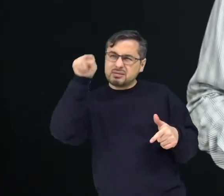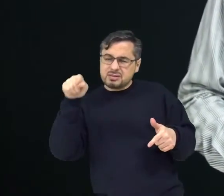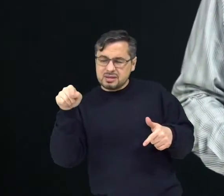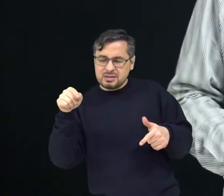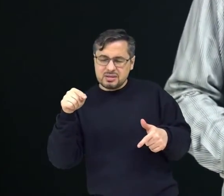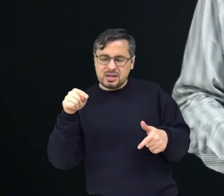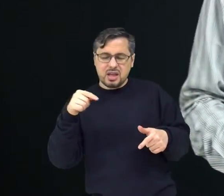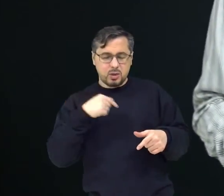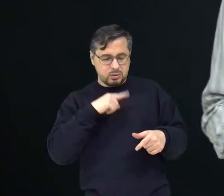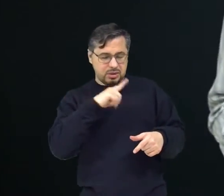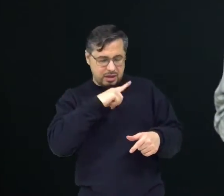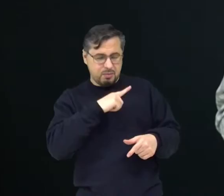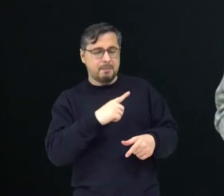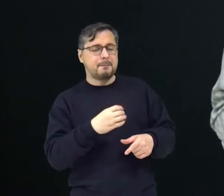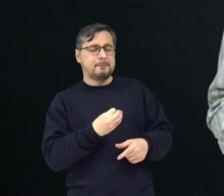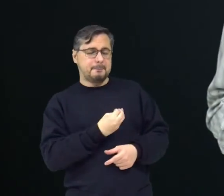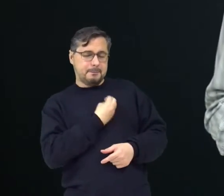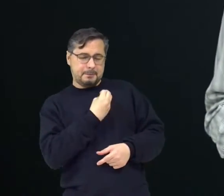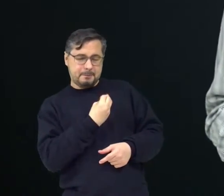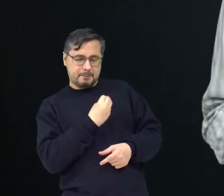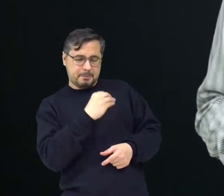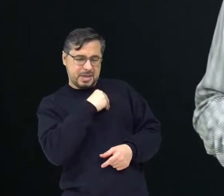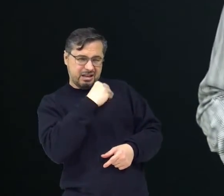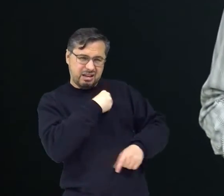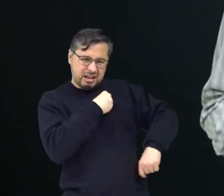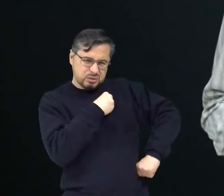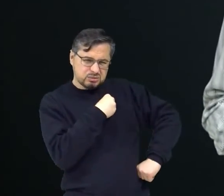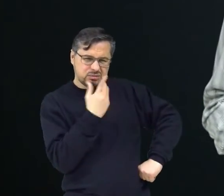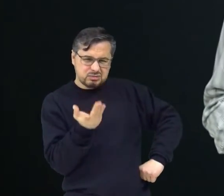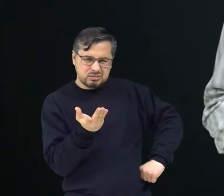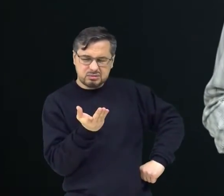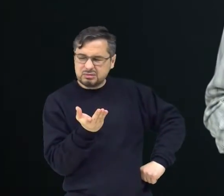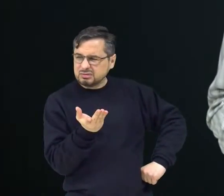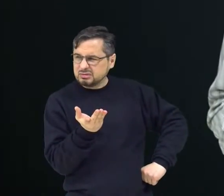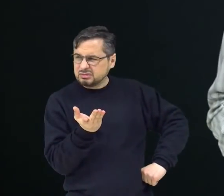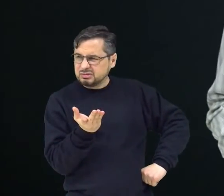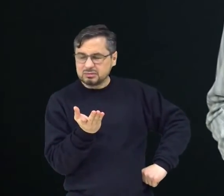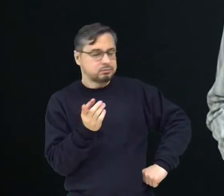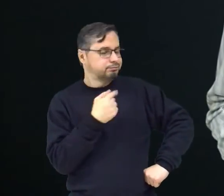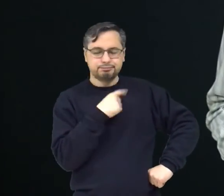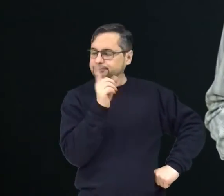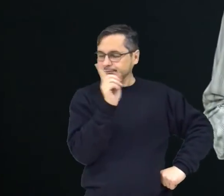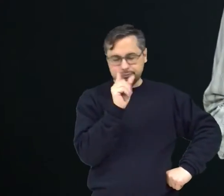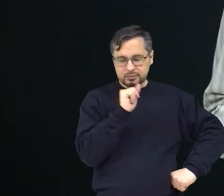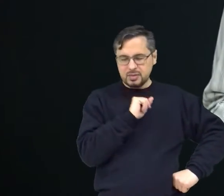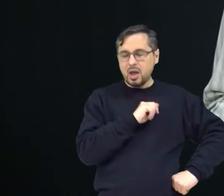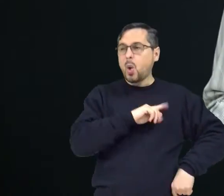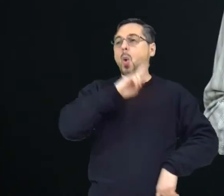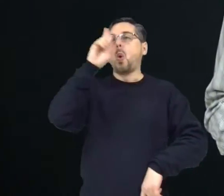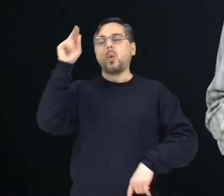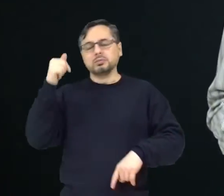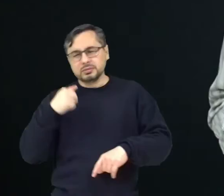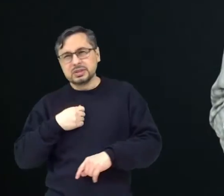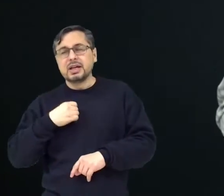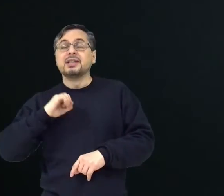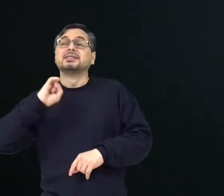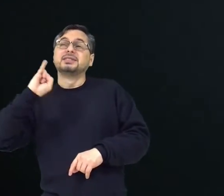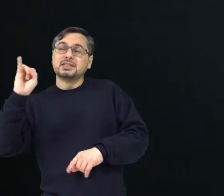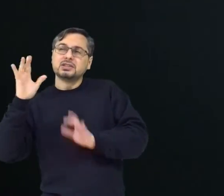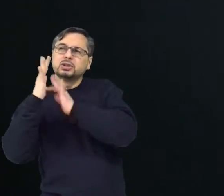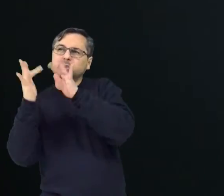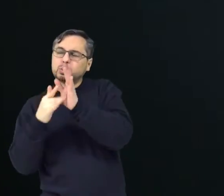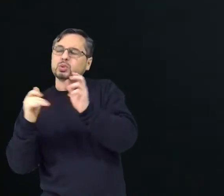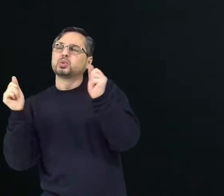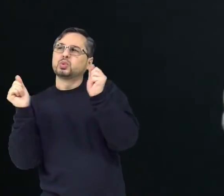segunda questão é, se eu tenho Jesus, o problema não pode me alcançar? Não também. E aí derruba, inclusive,